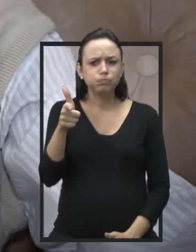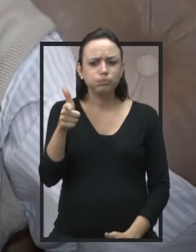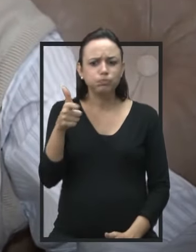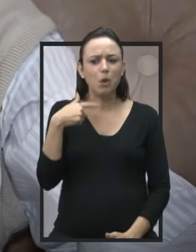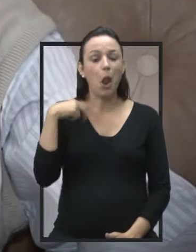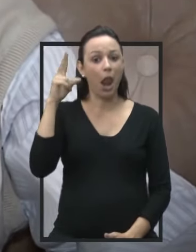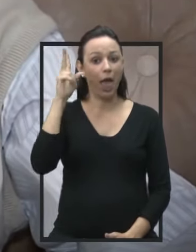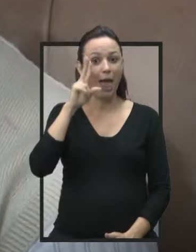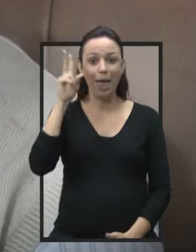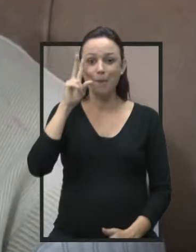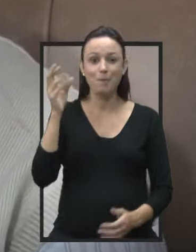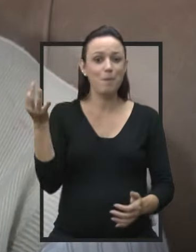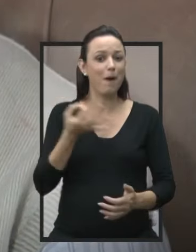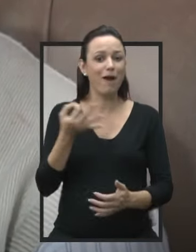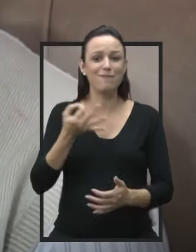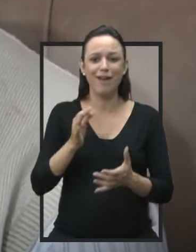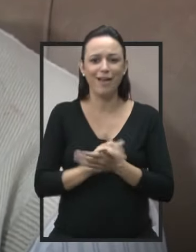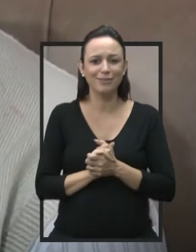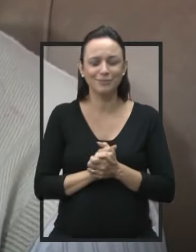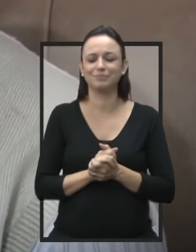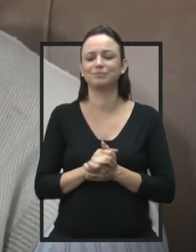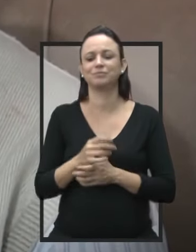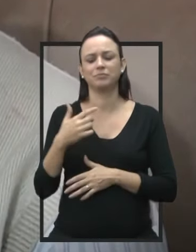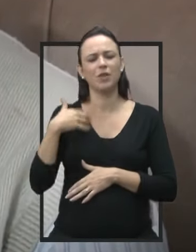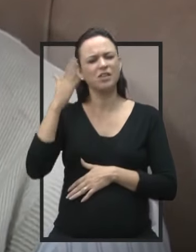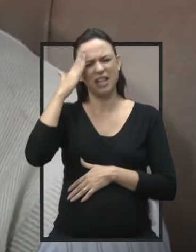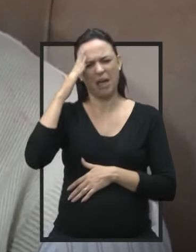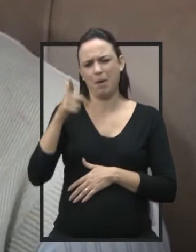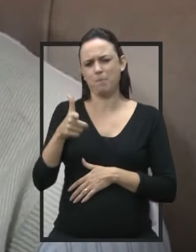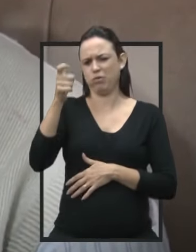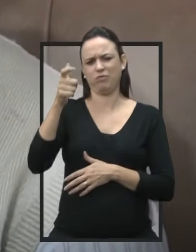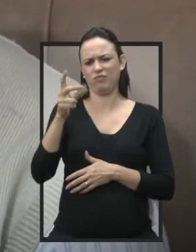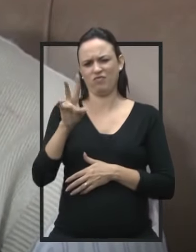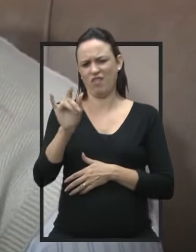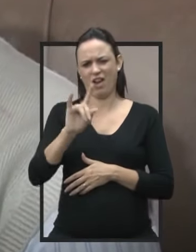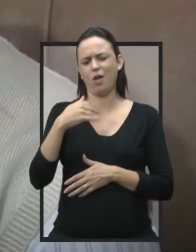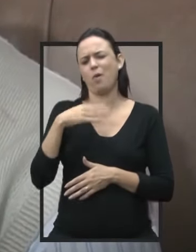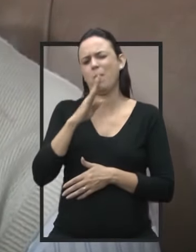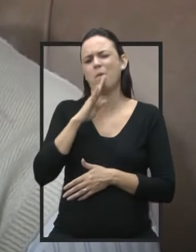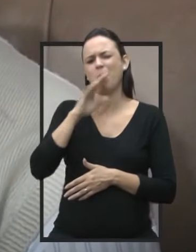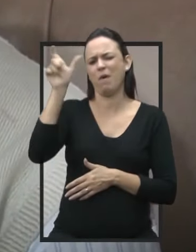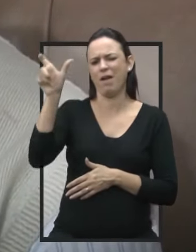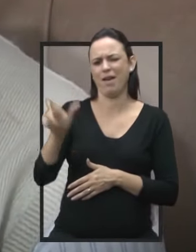niquilado. E eu sabia que ele não ia atirar, eu conhecia o boi.